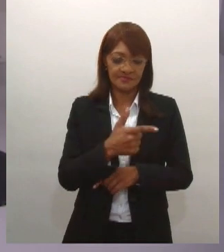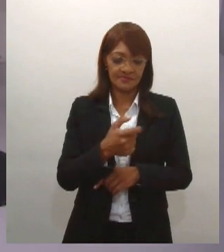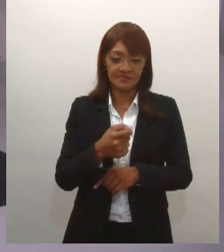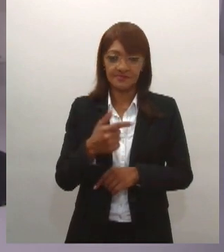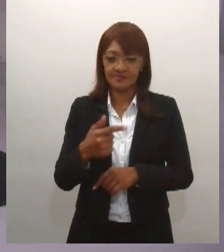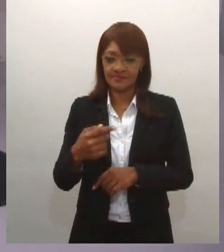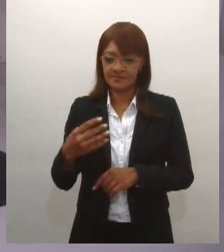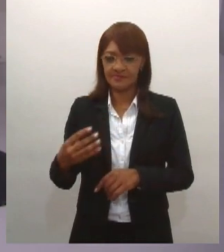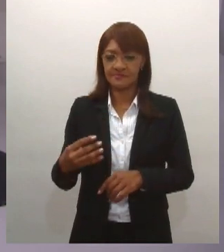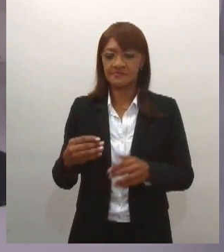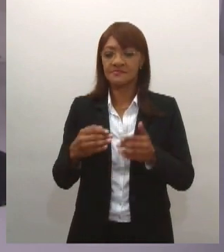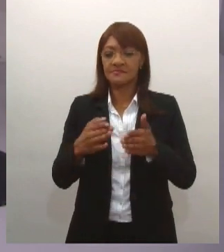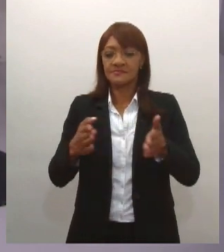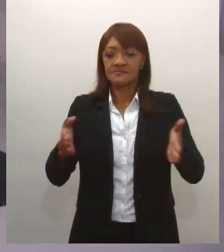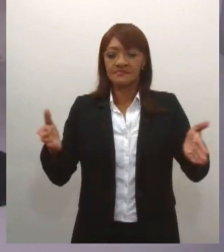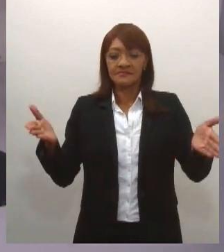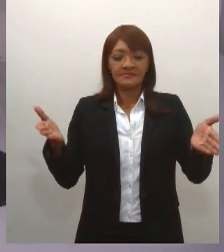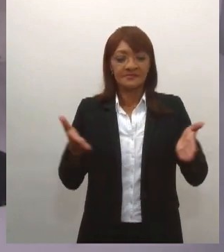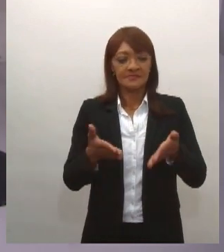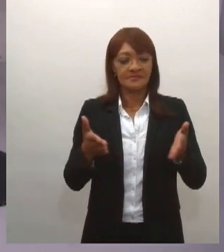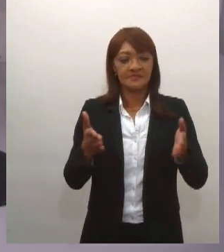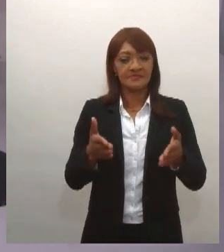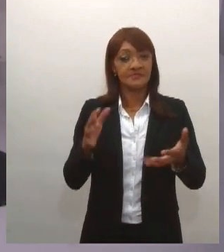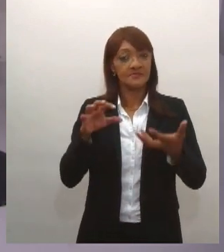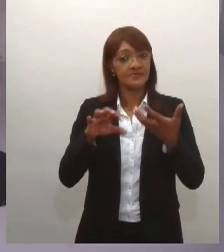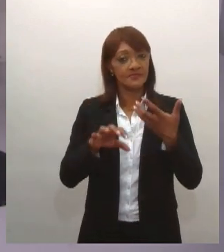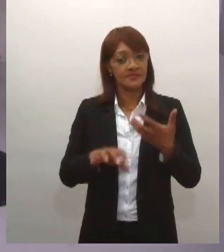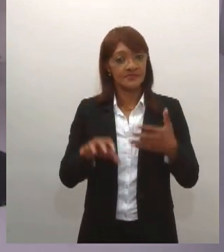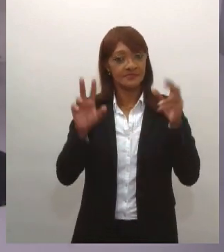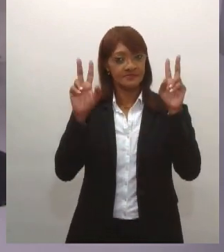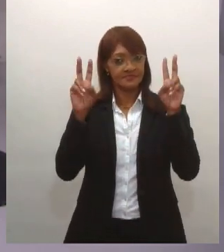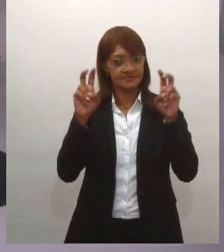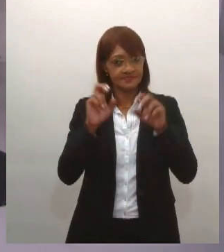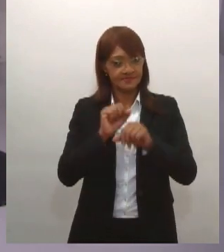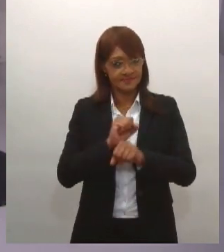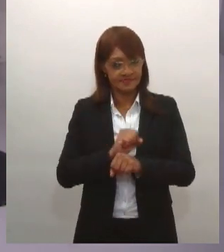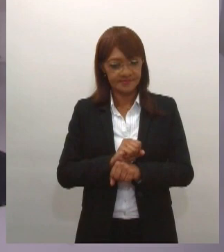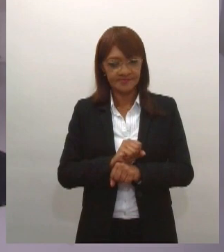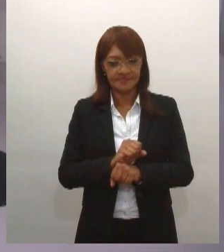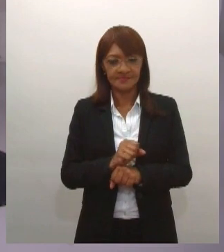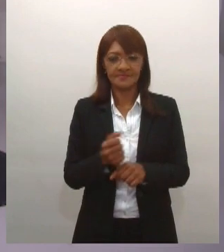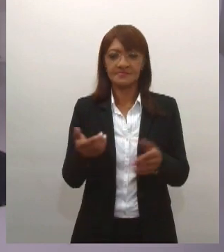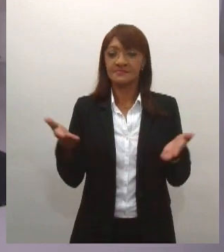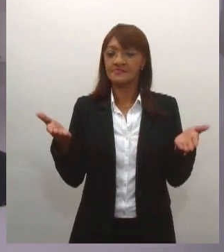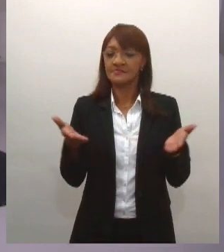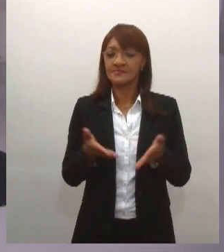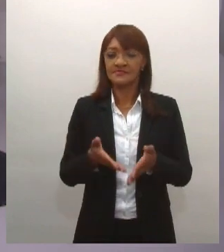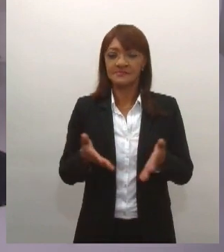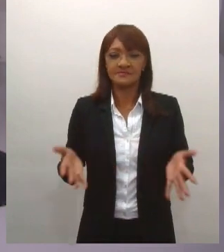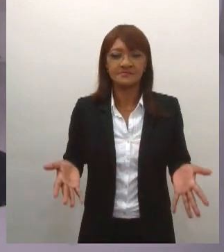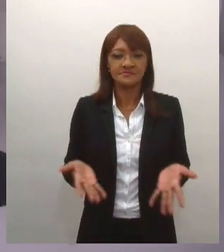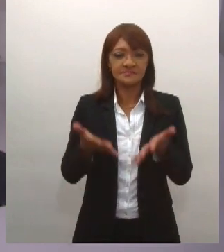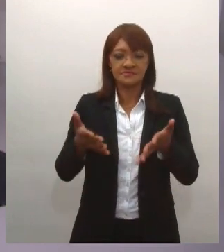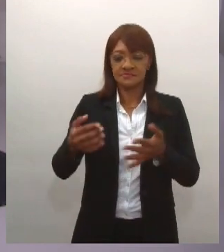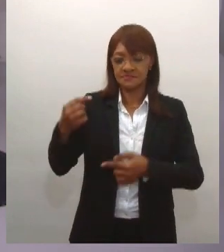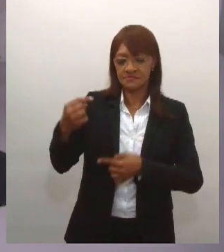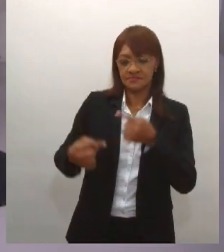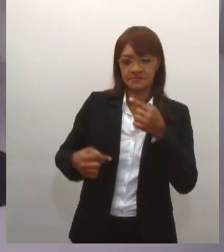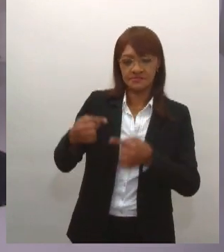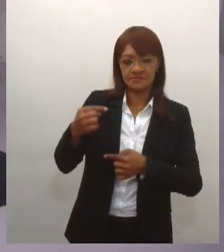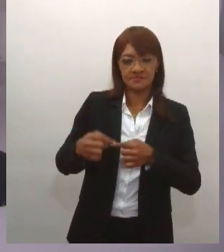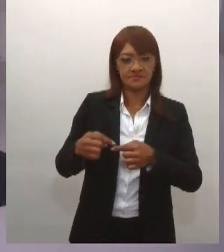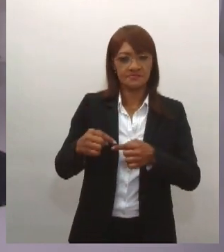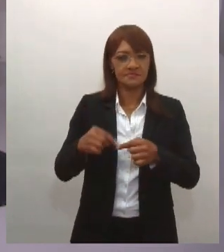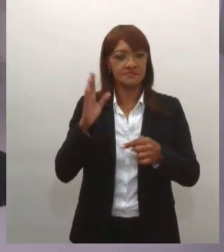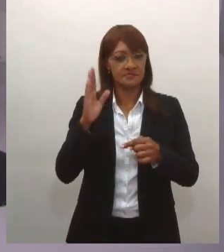a partir de agora o programa Congresso em Pauta, que é um espaço para estimular debates, trazer dados, propostas